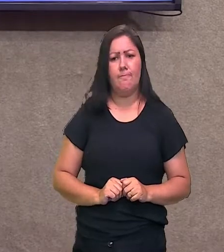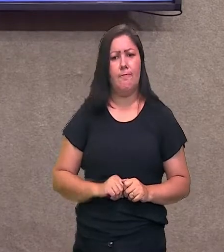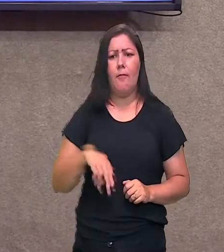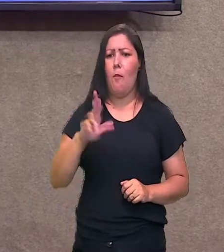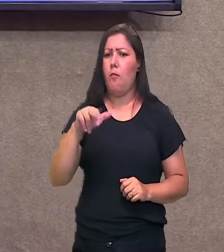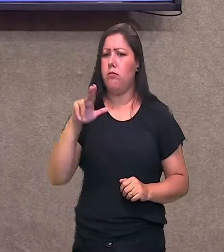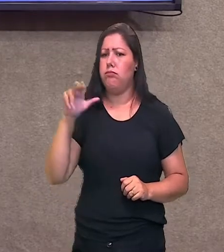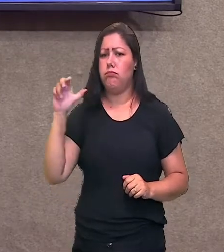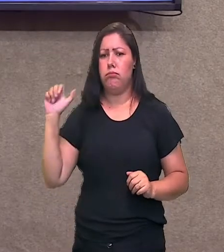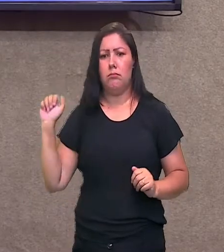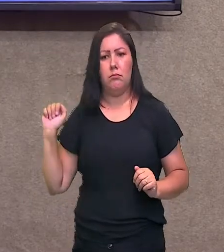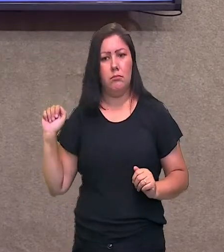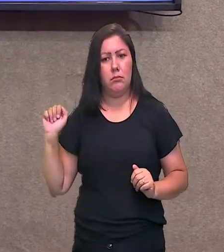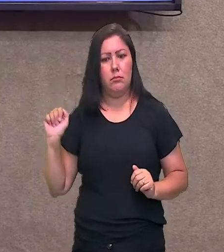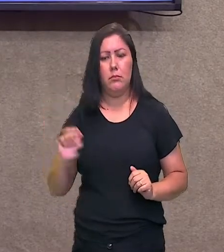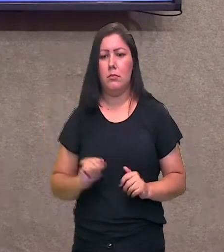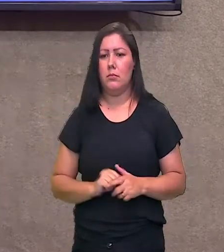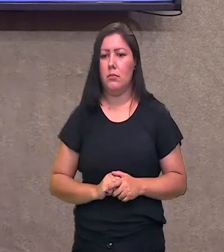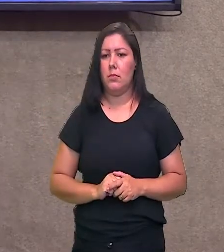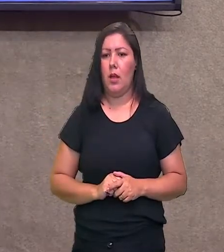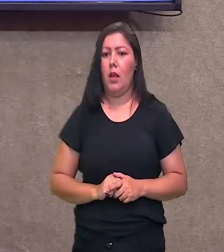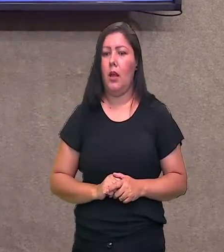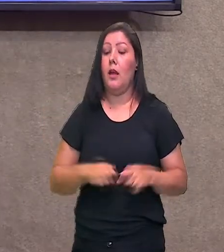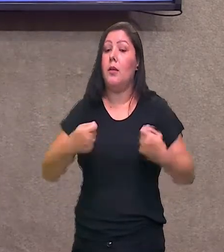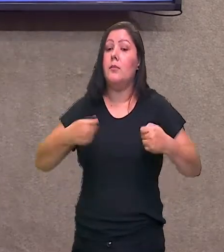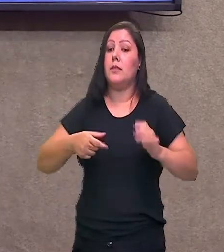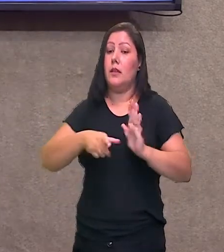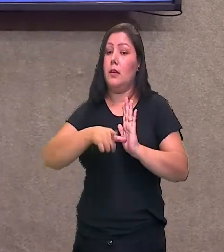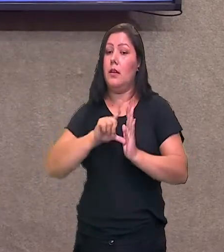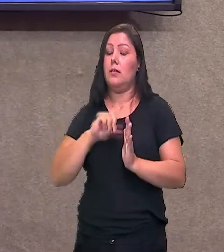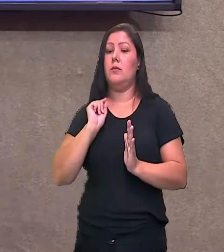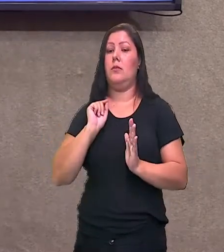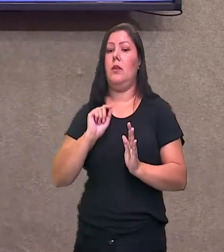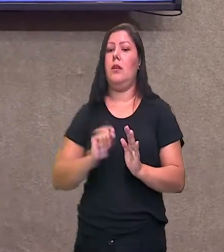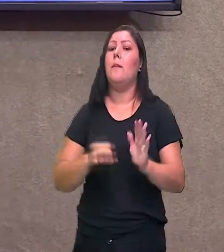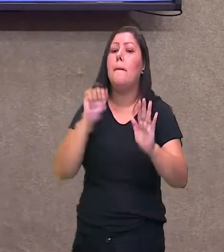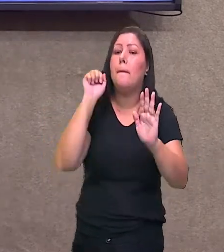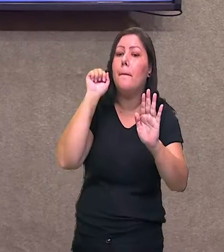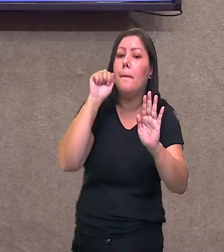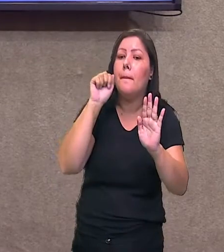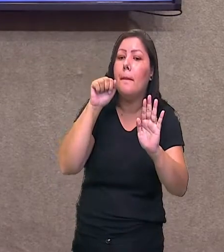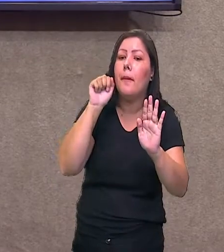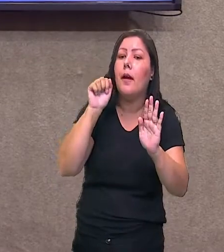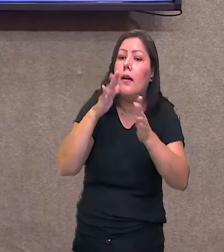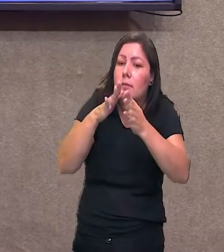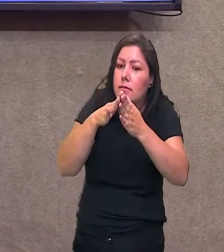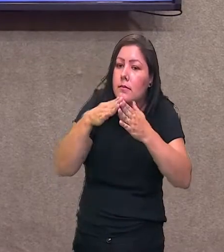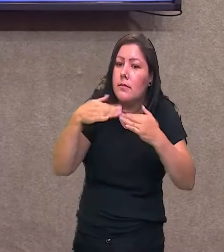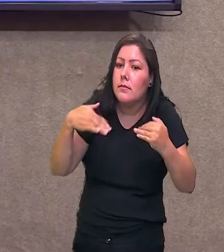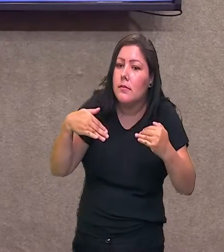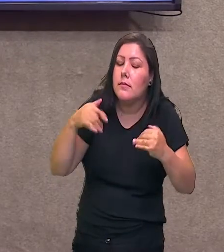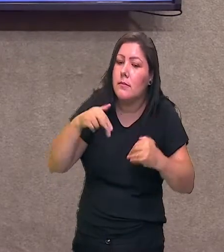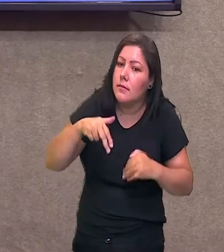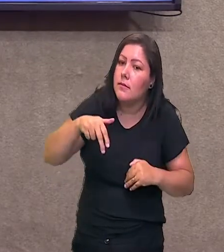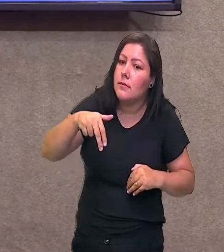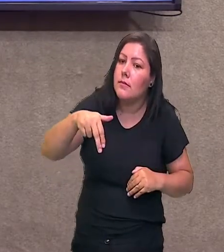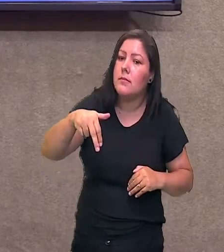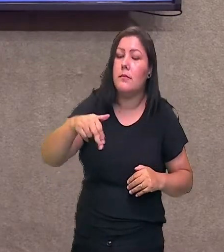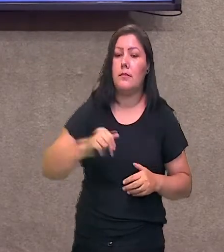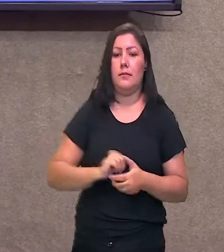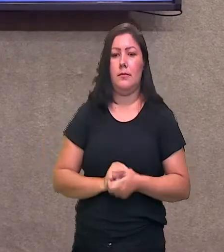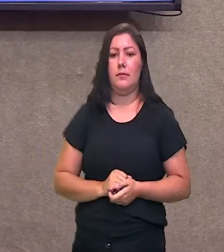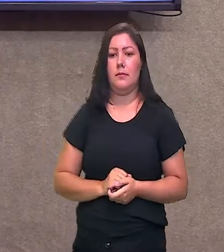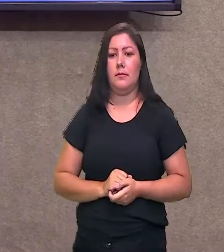algum. Eu tenho que, no mínimo, bater a porta e pedir licença. É a